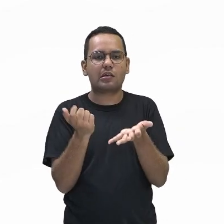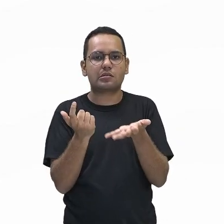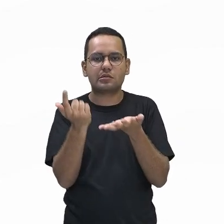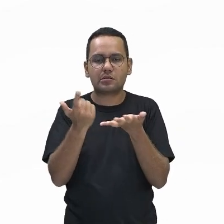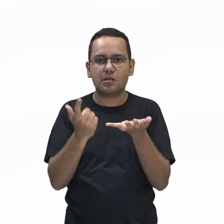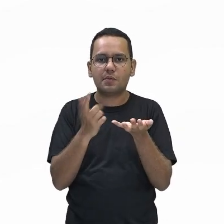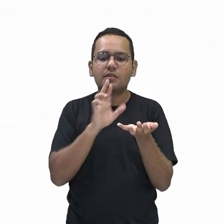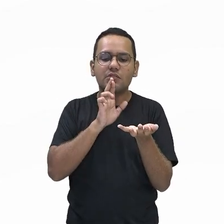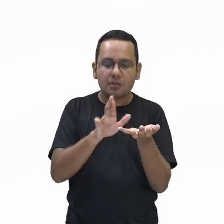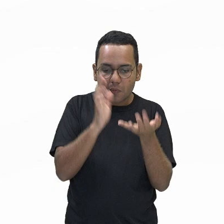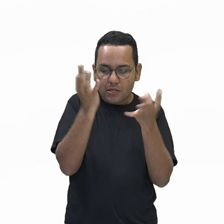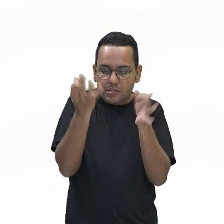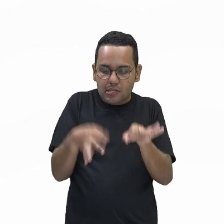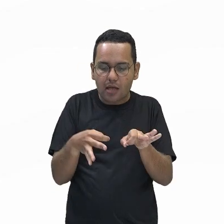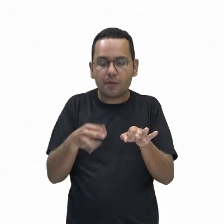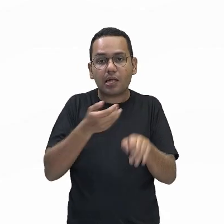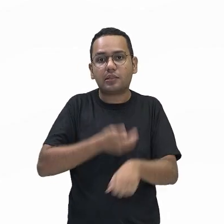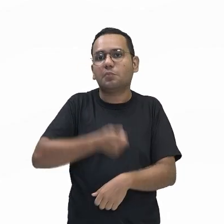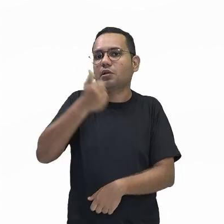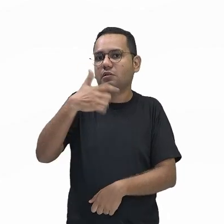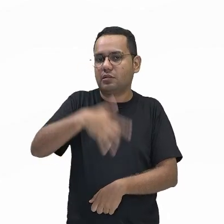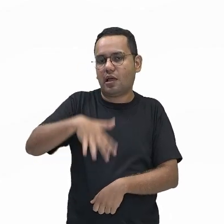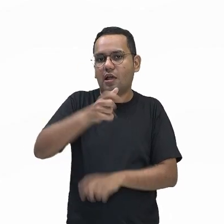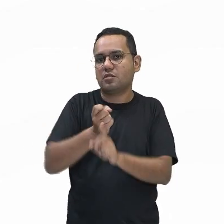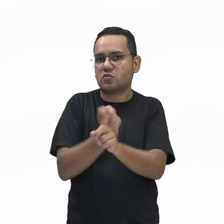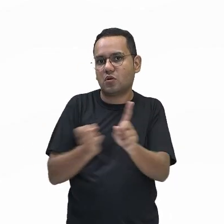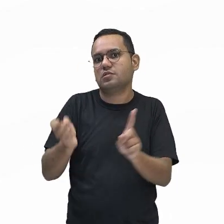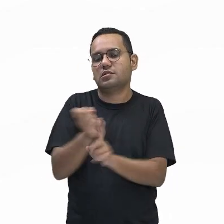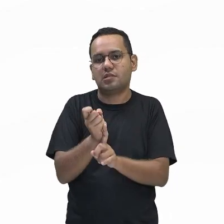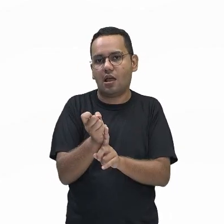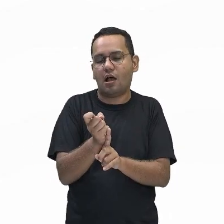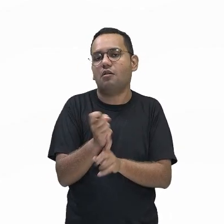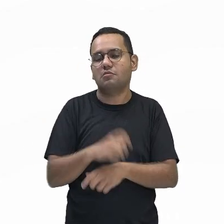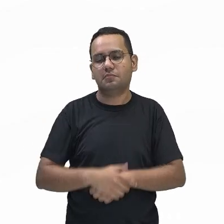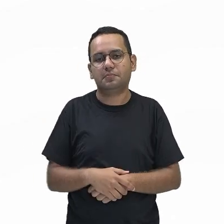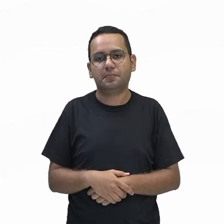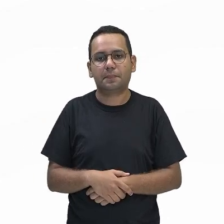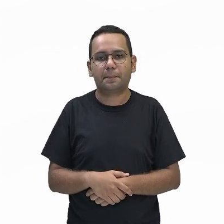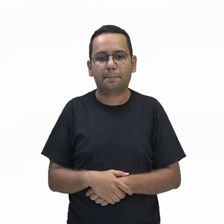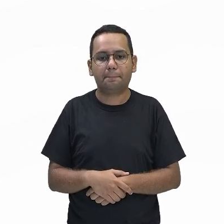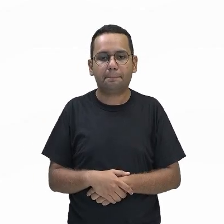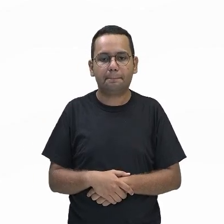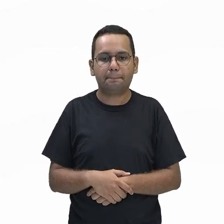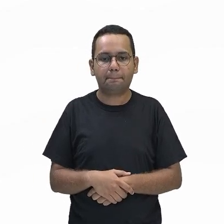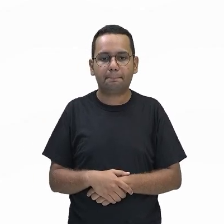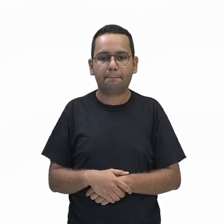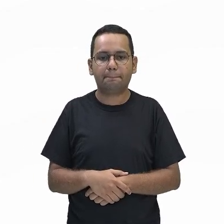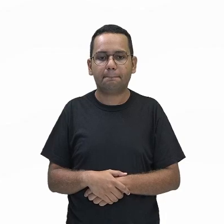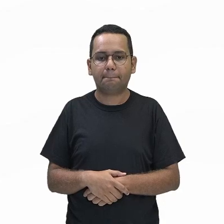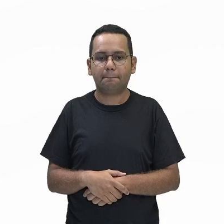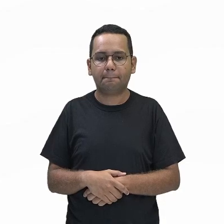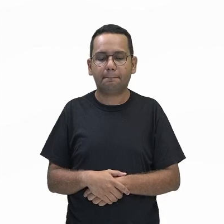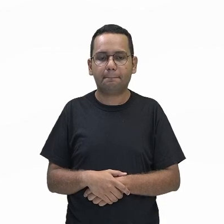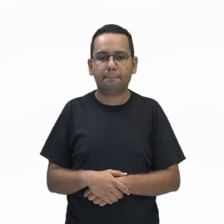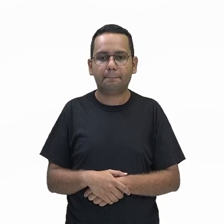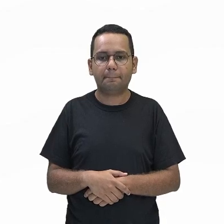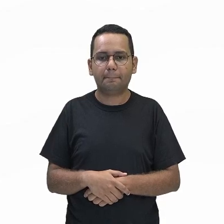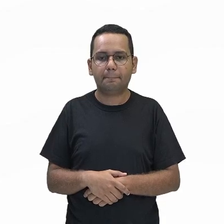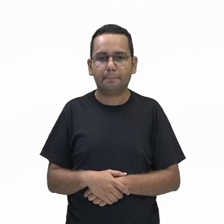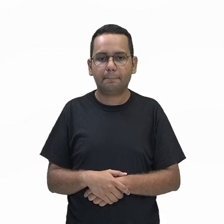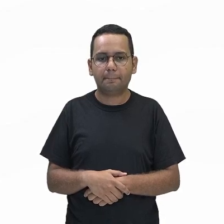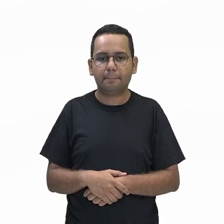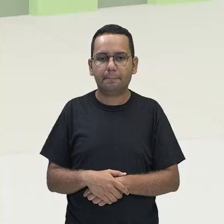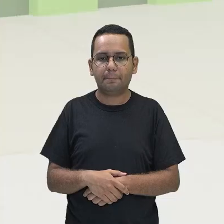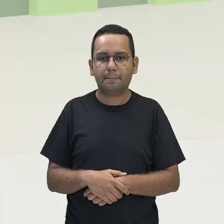gerarem, né, uma melhoria, né, na qualidade de vida das pessoas. E é isso, é aí que